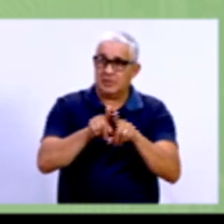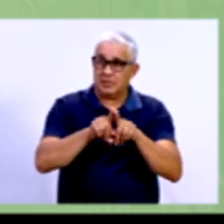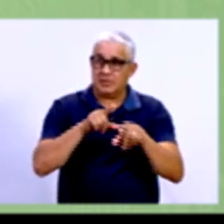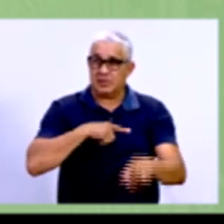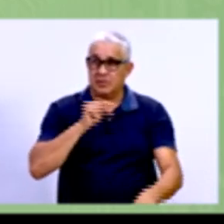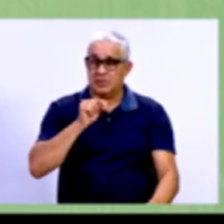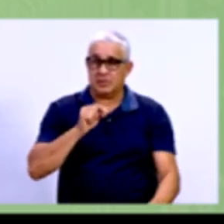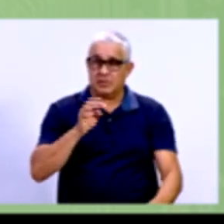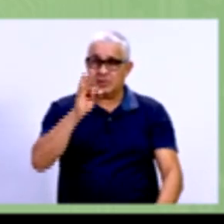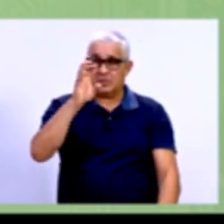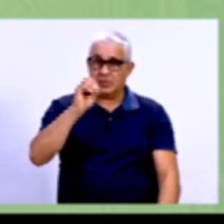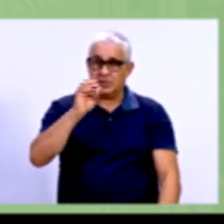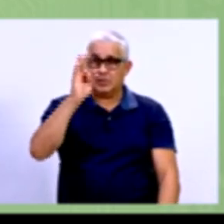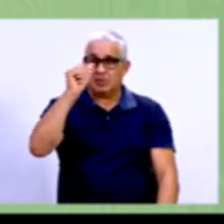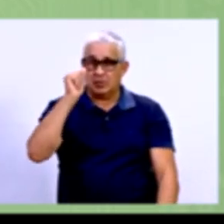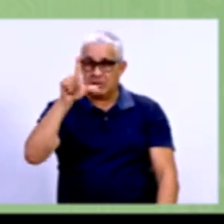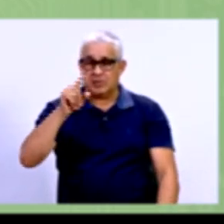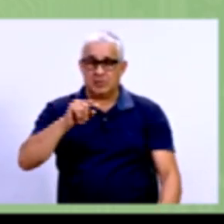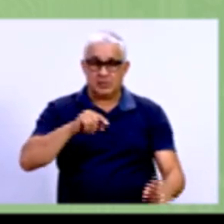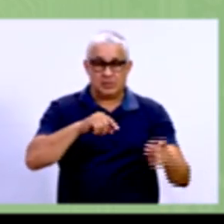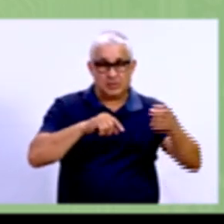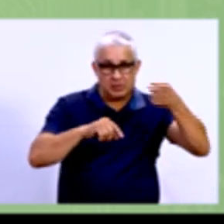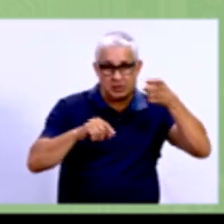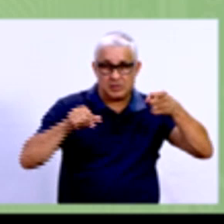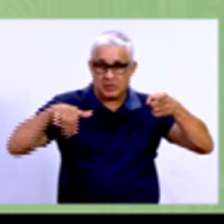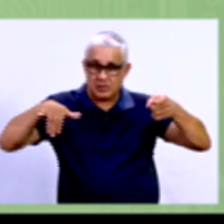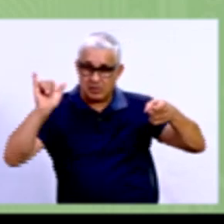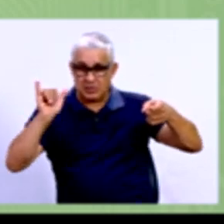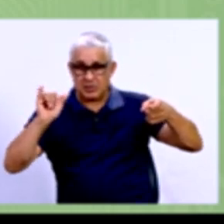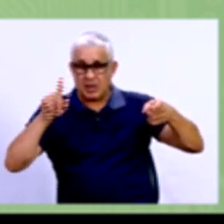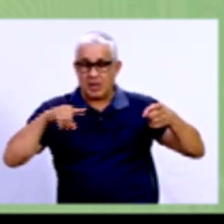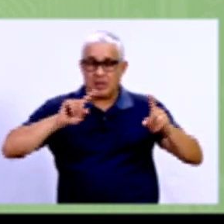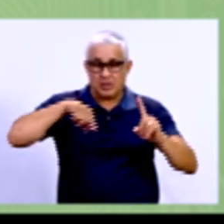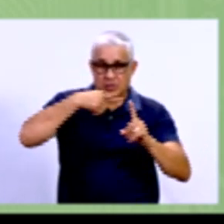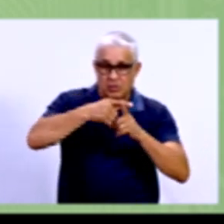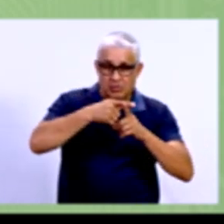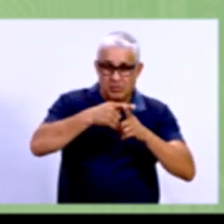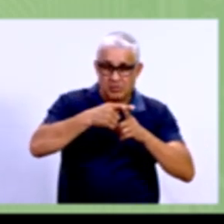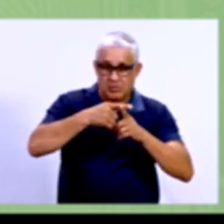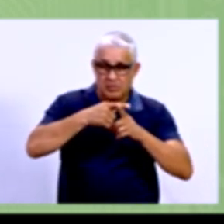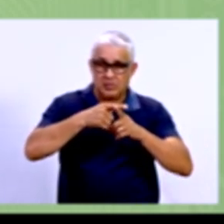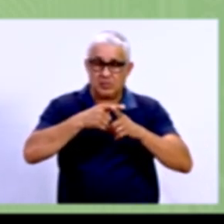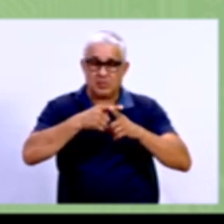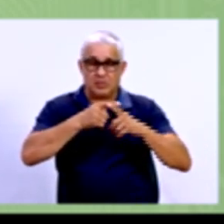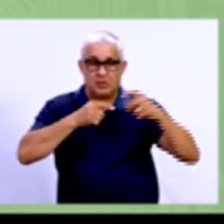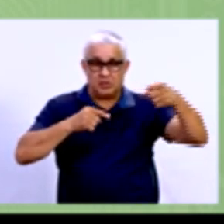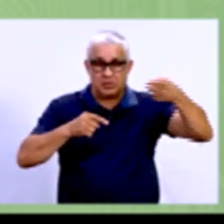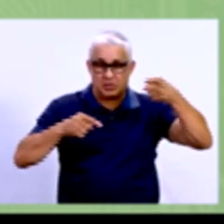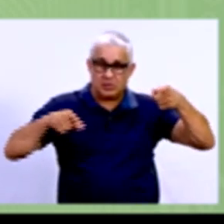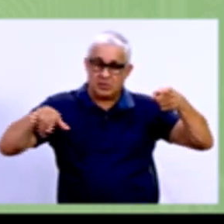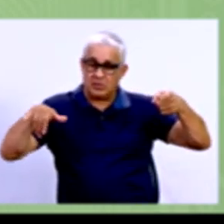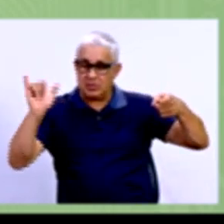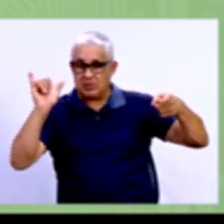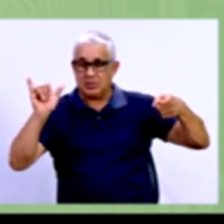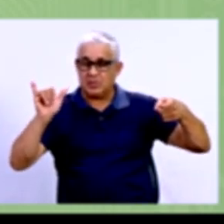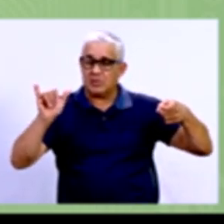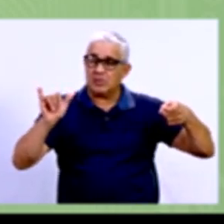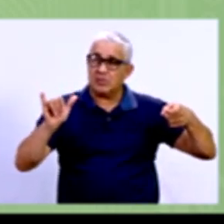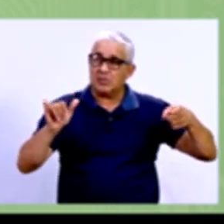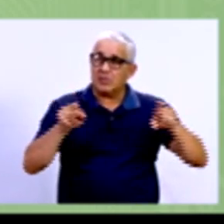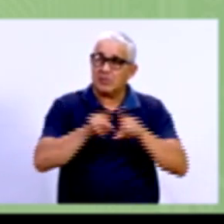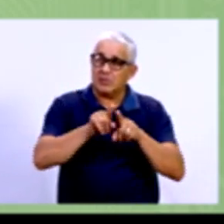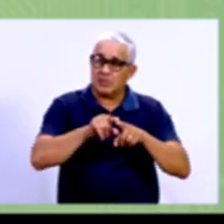ter o total de XY, que nós já vimos também que é a soma de x vezes y, a soma de